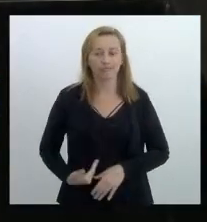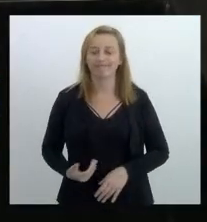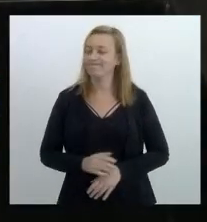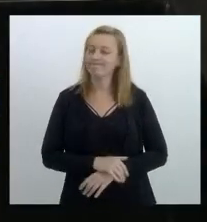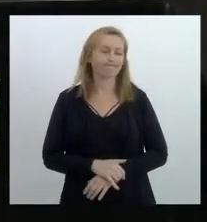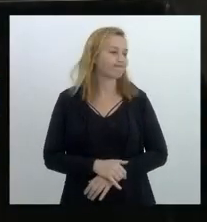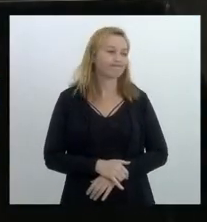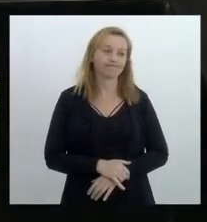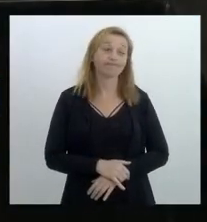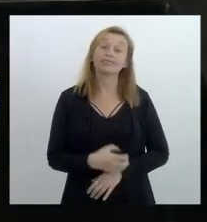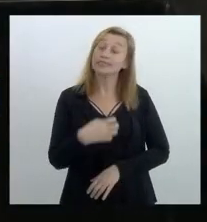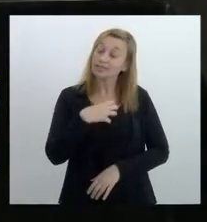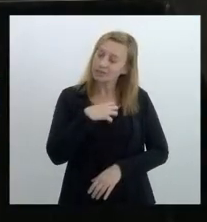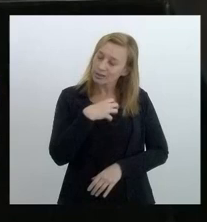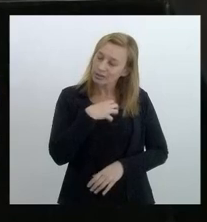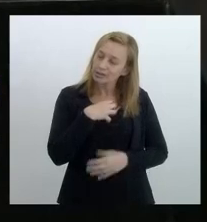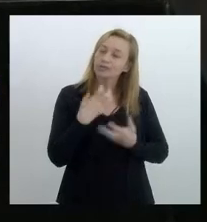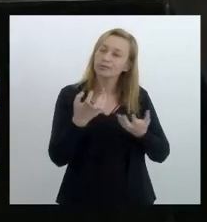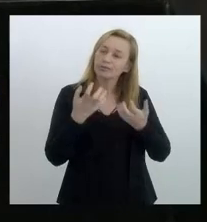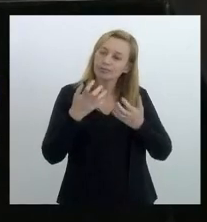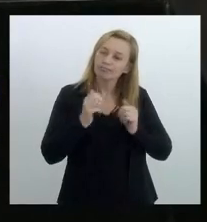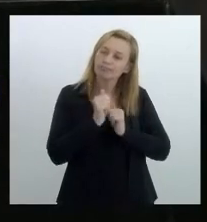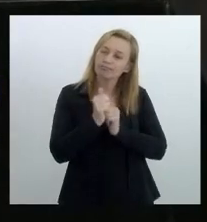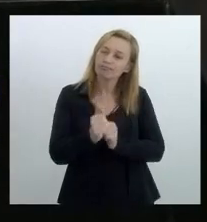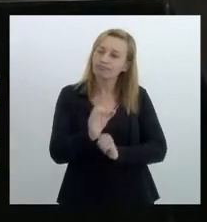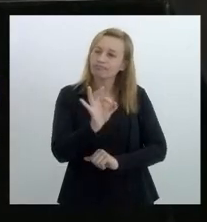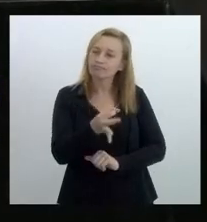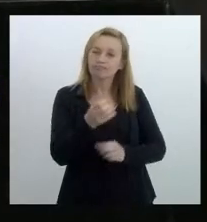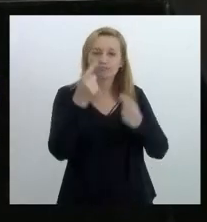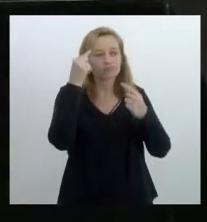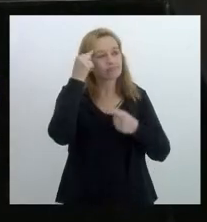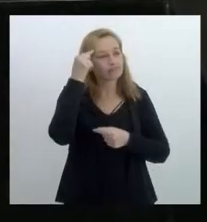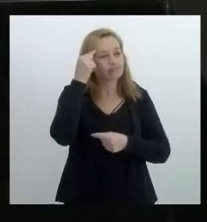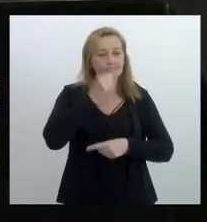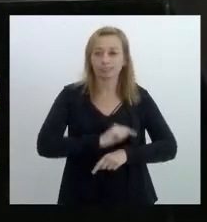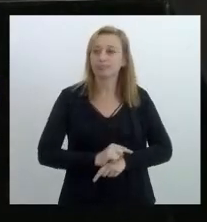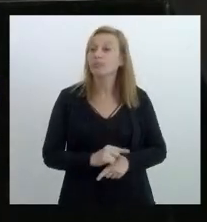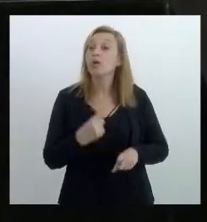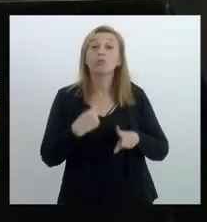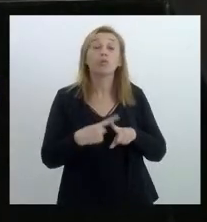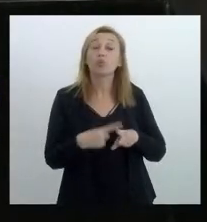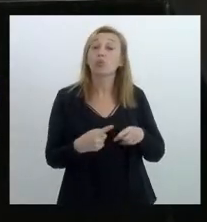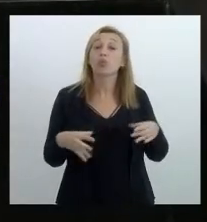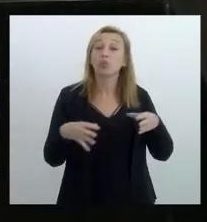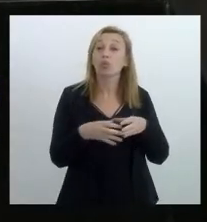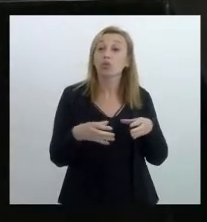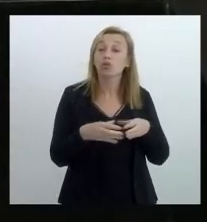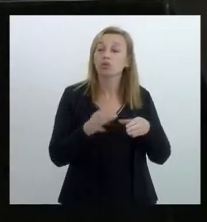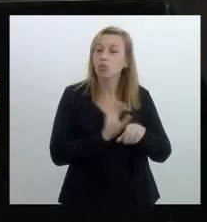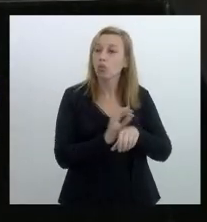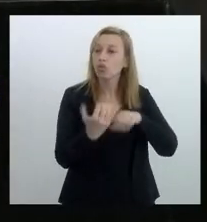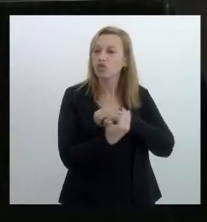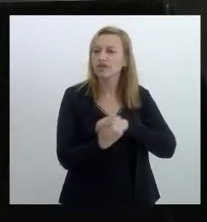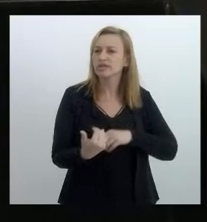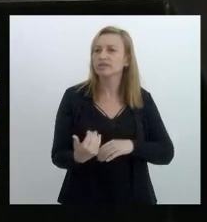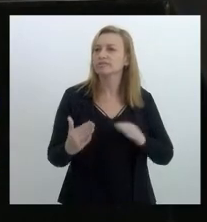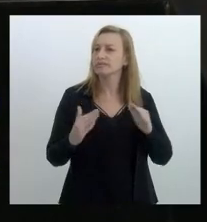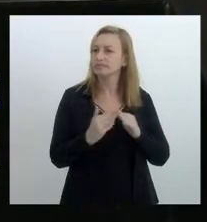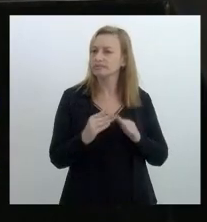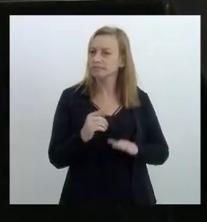E é nesse sentido que eu quero conduzir inicialmente essa reflexão. Porque a Comissão Covid desta